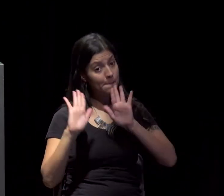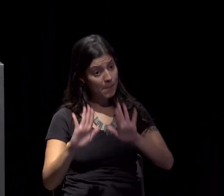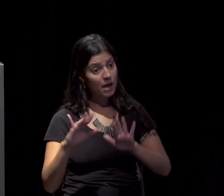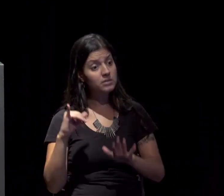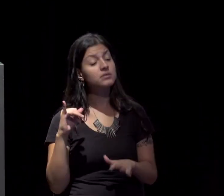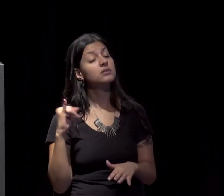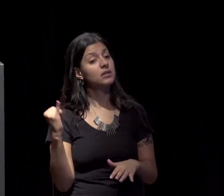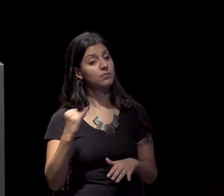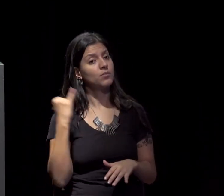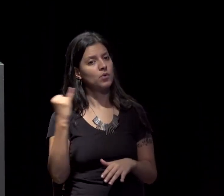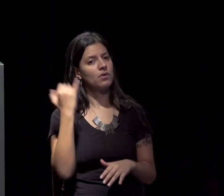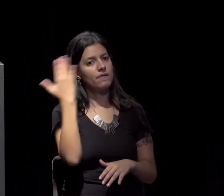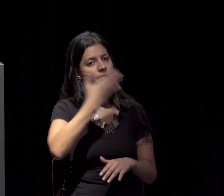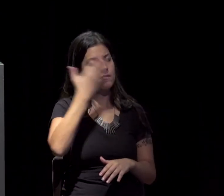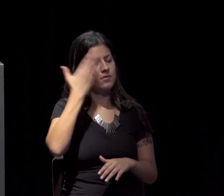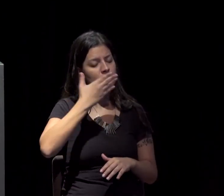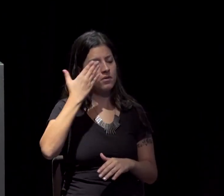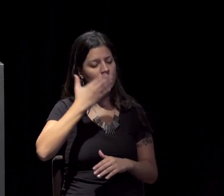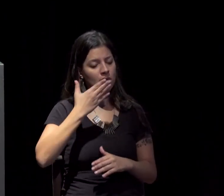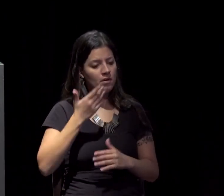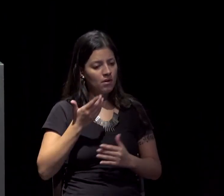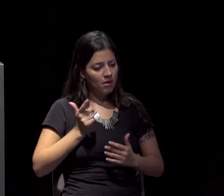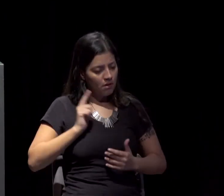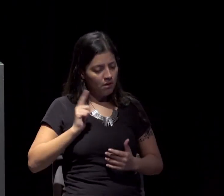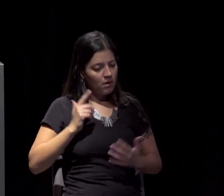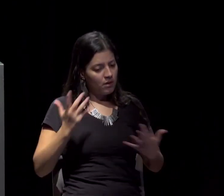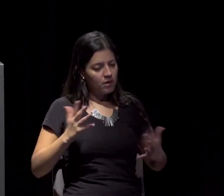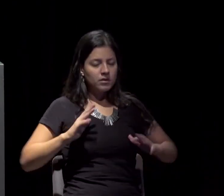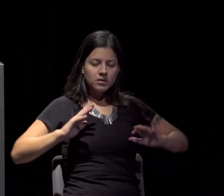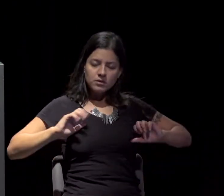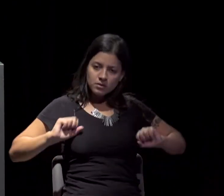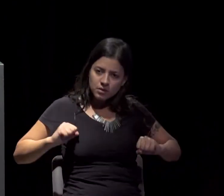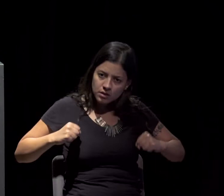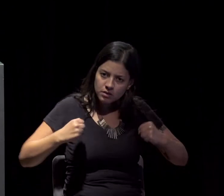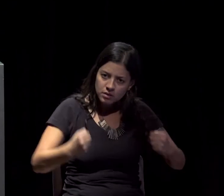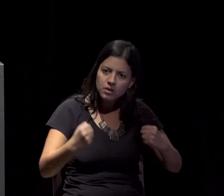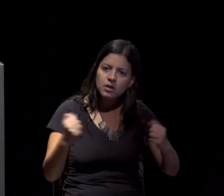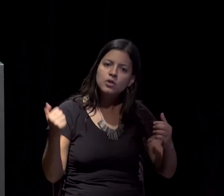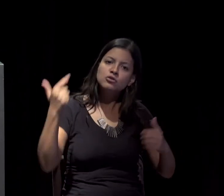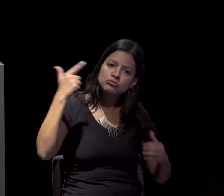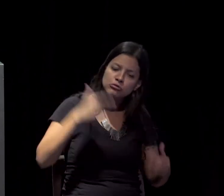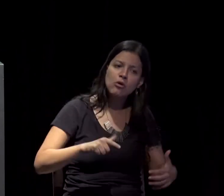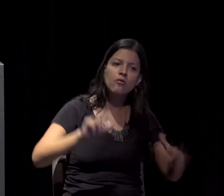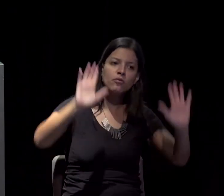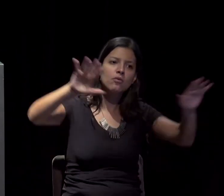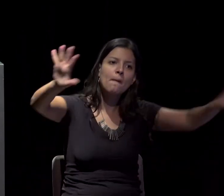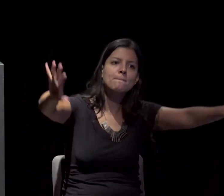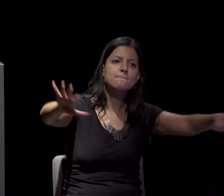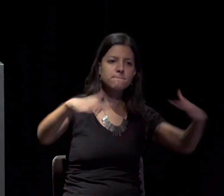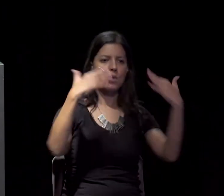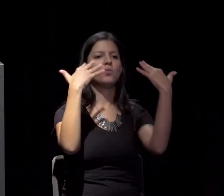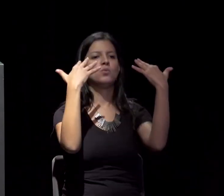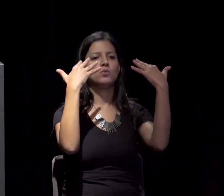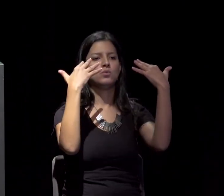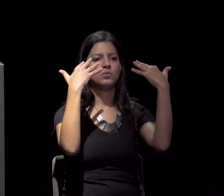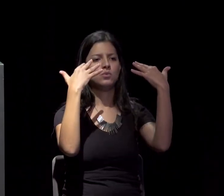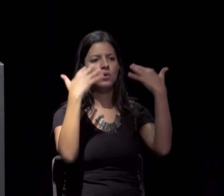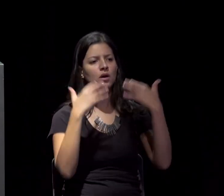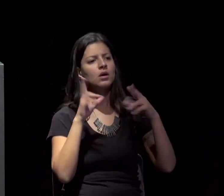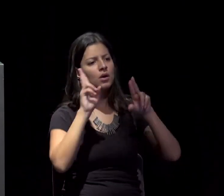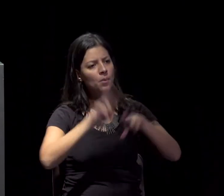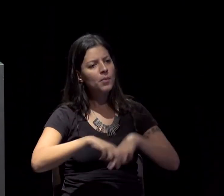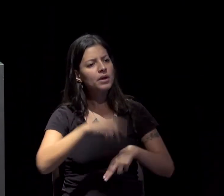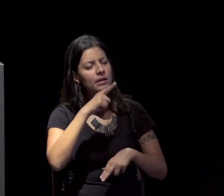dessa invisibilidade que eles precisam constituir um processo de reconstrução da sua visibilidade pública. Então, quando nós